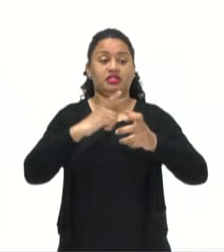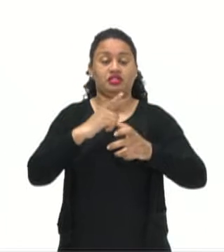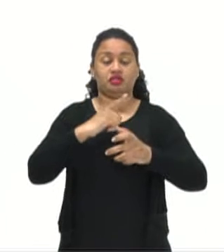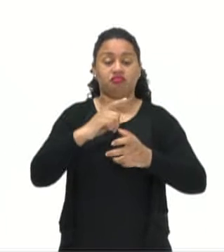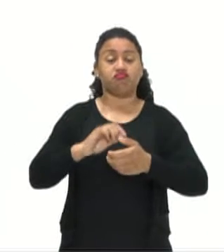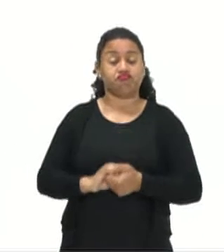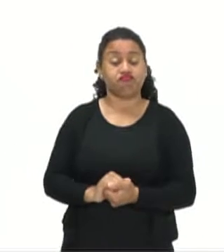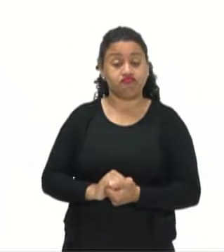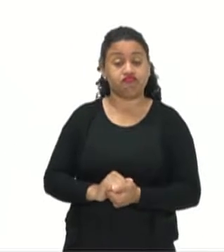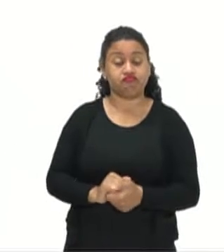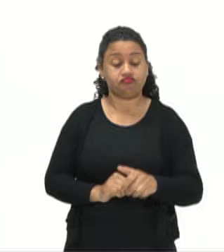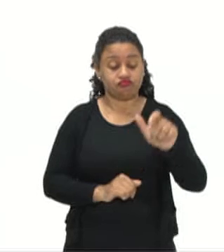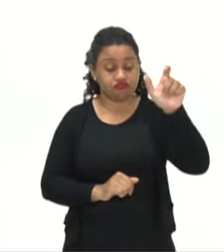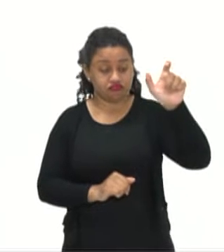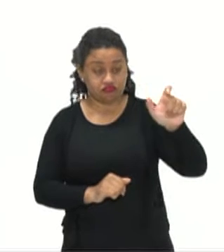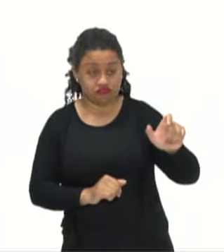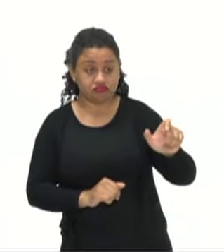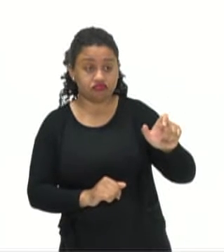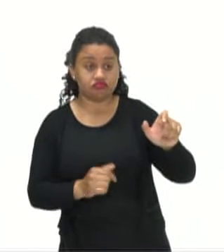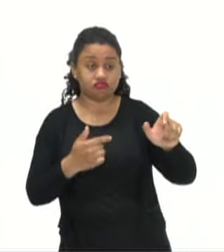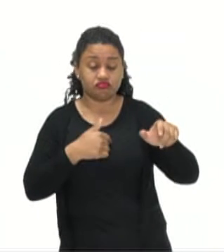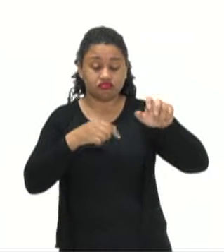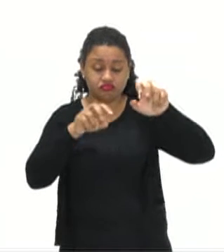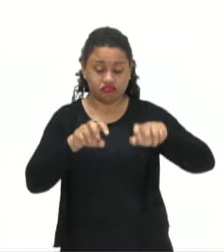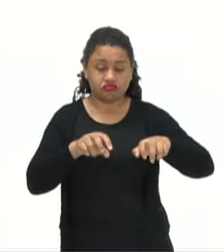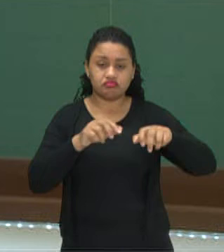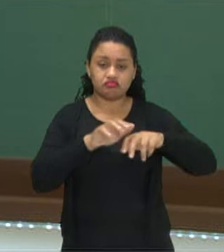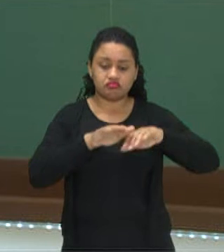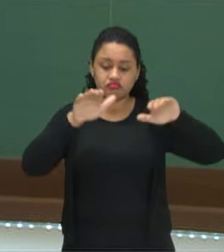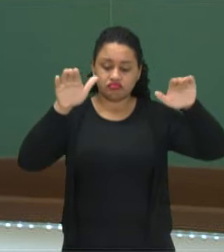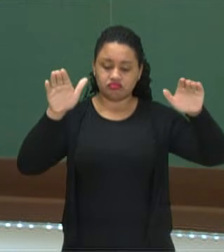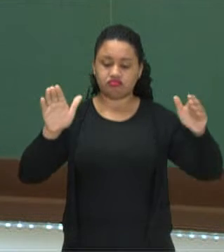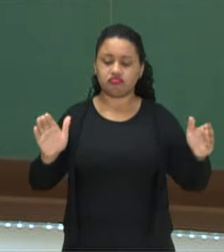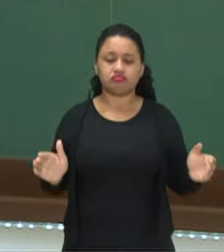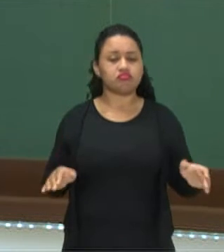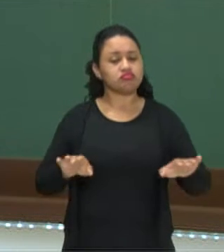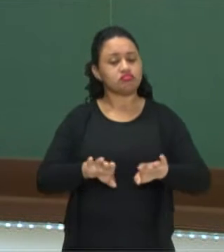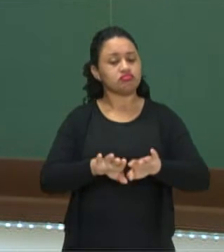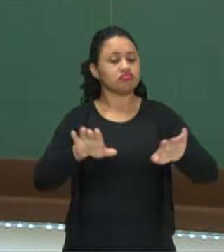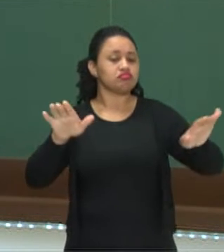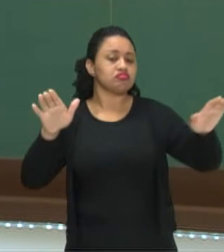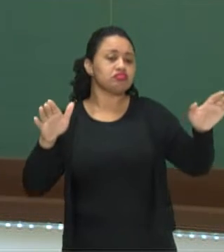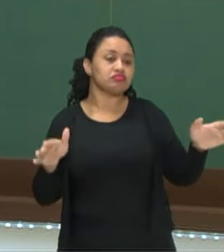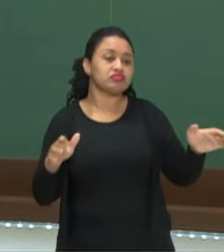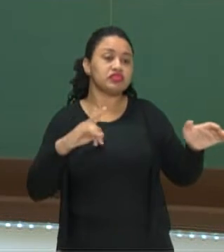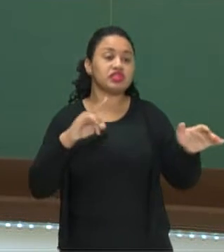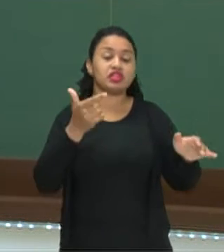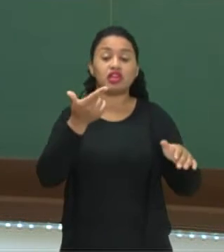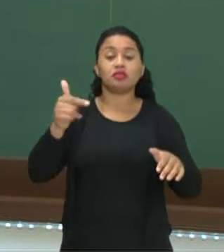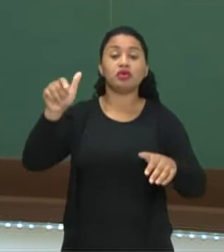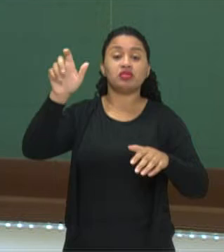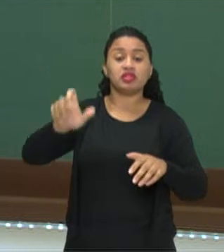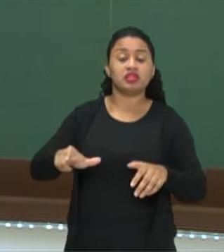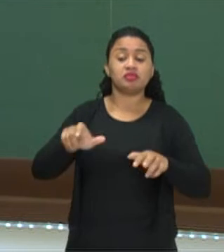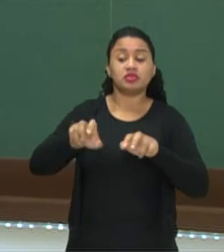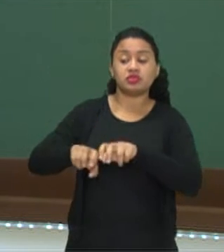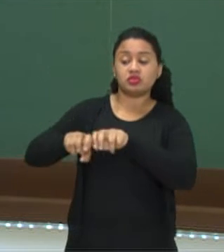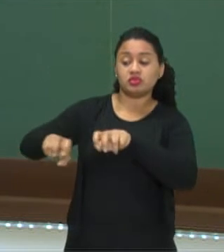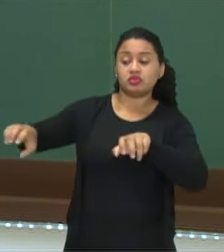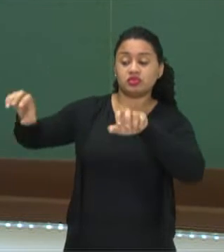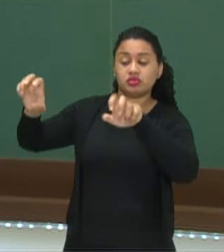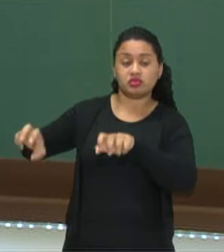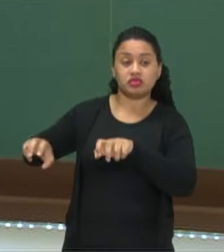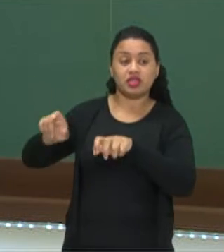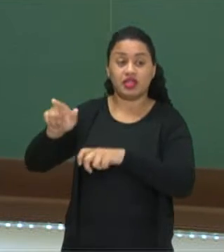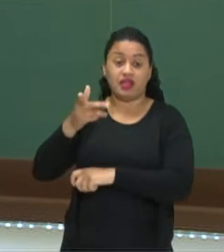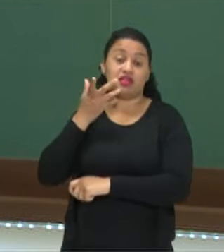temos uma pessoa sentada numa bancada e nós temos uma outra pessoa, que nesse